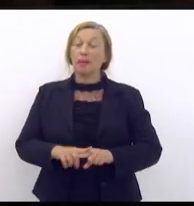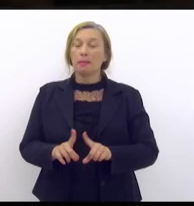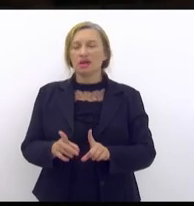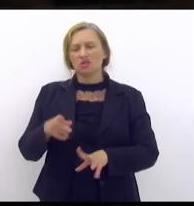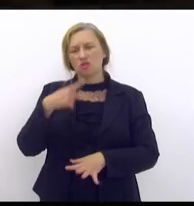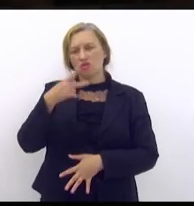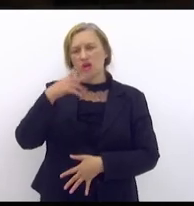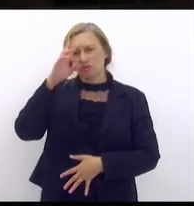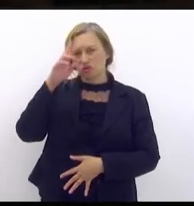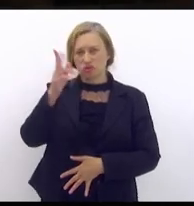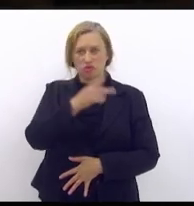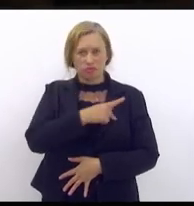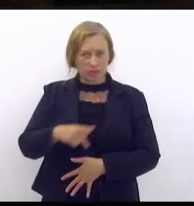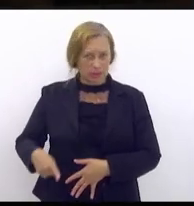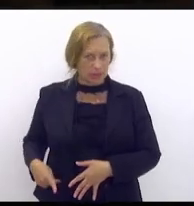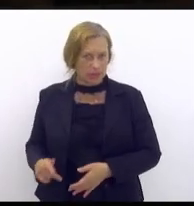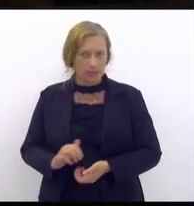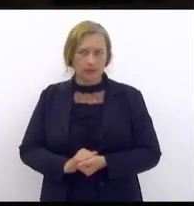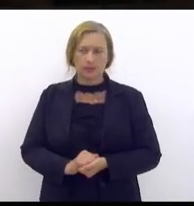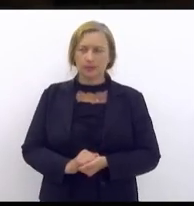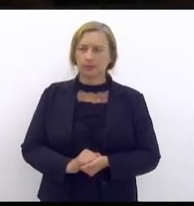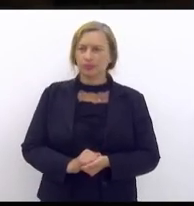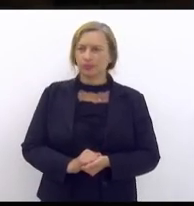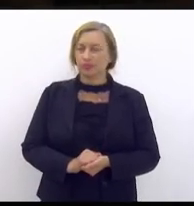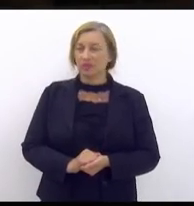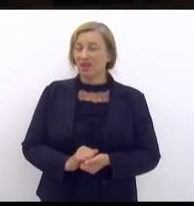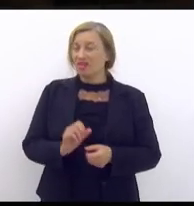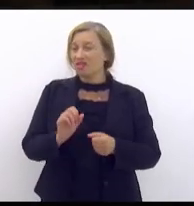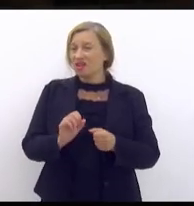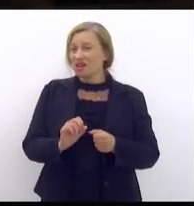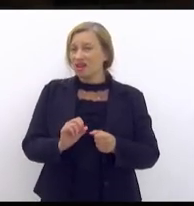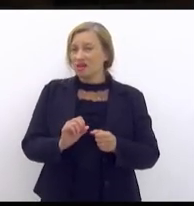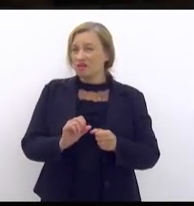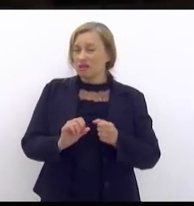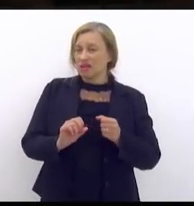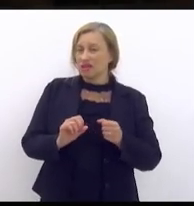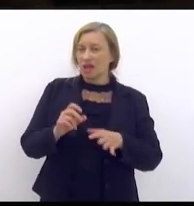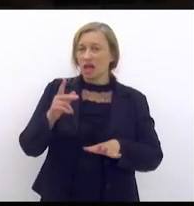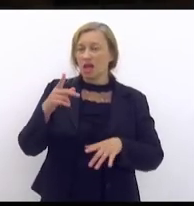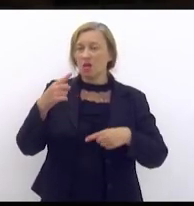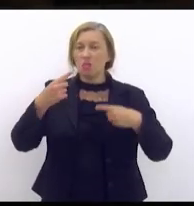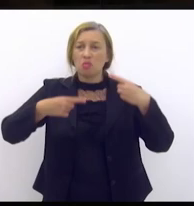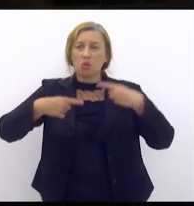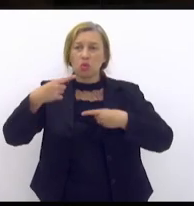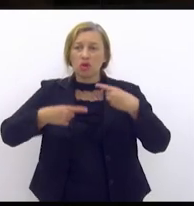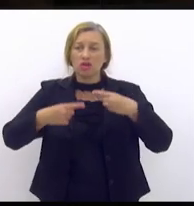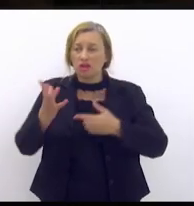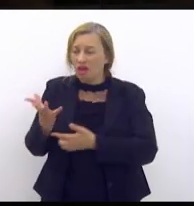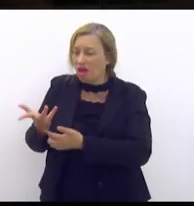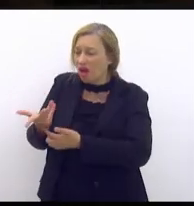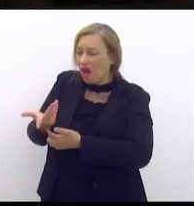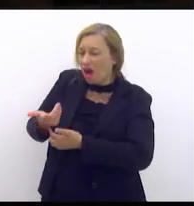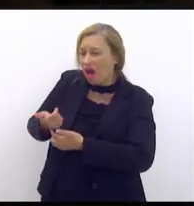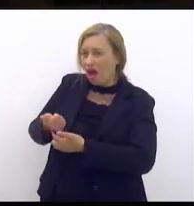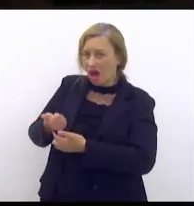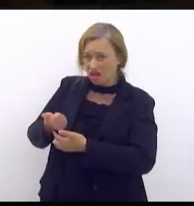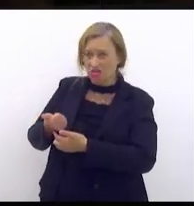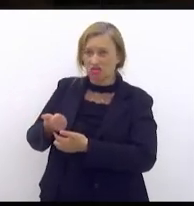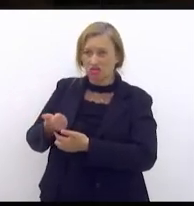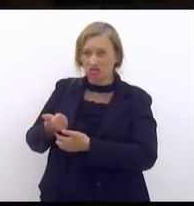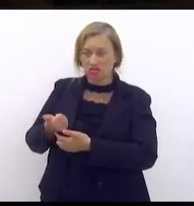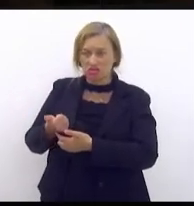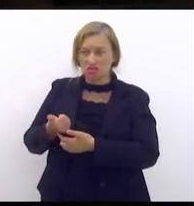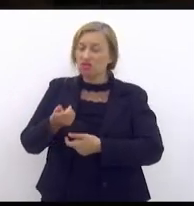Vossa Excelência, que fazer política é a arte de divergir. É a arte